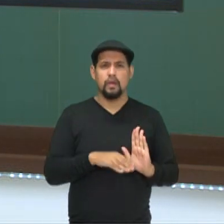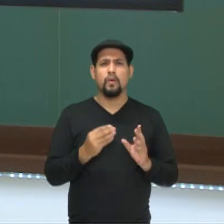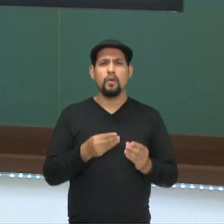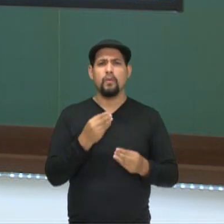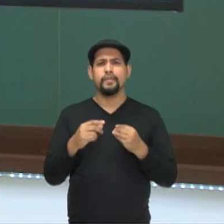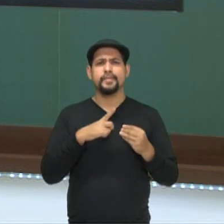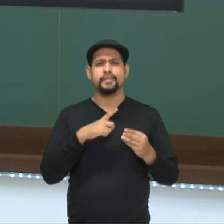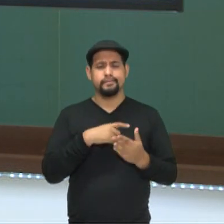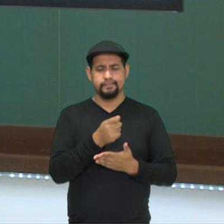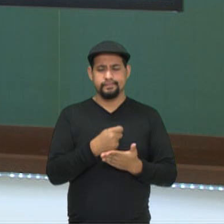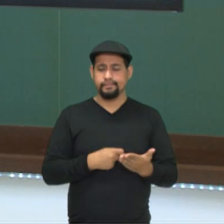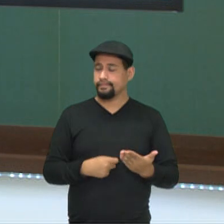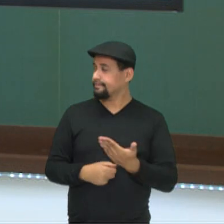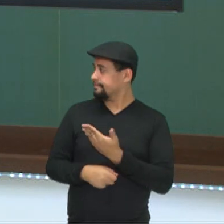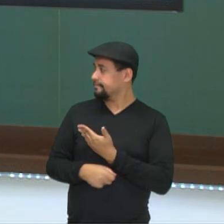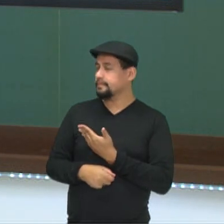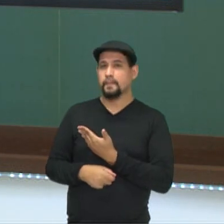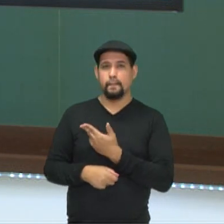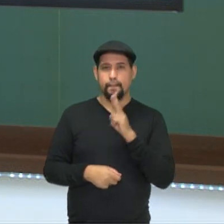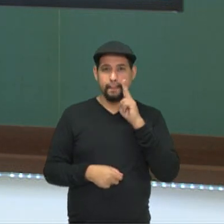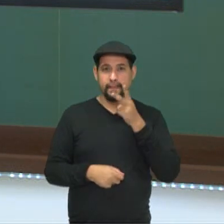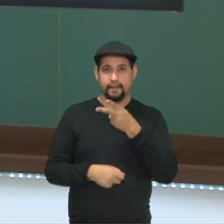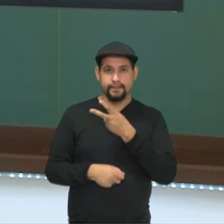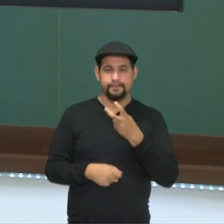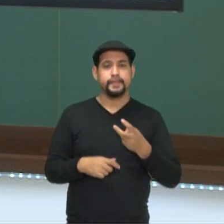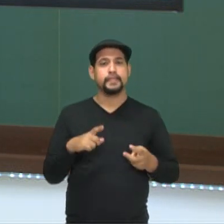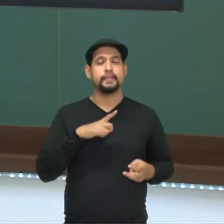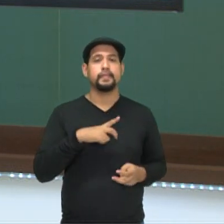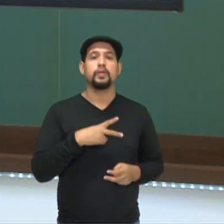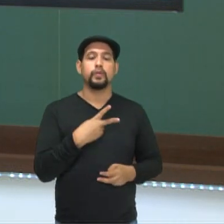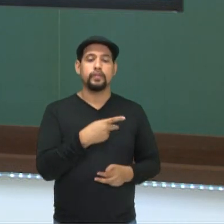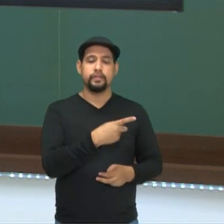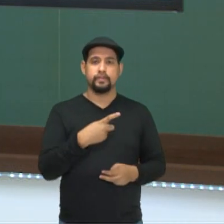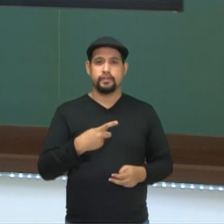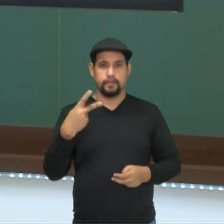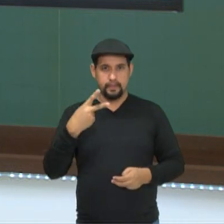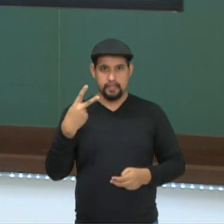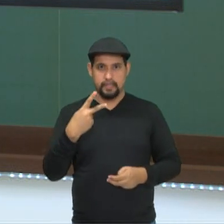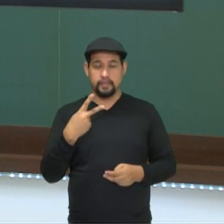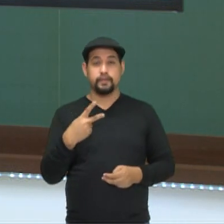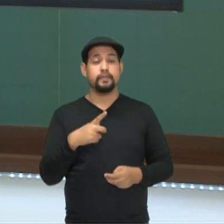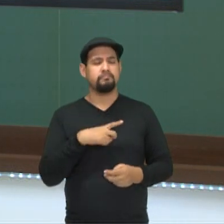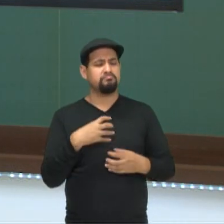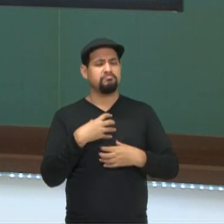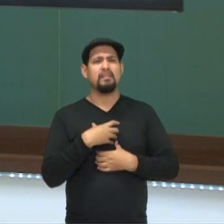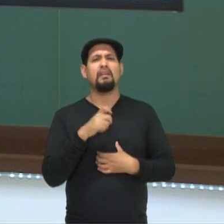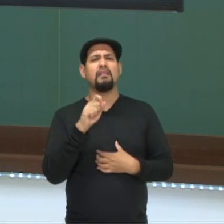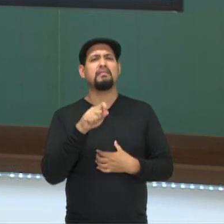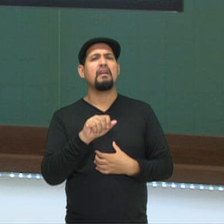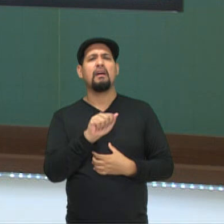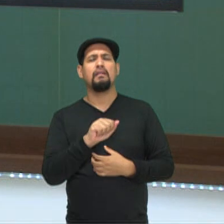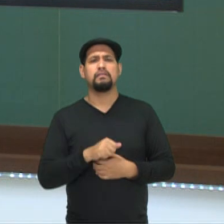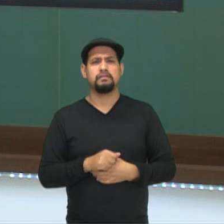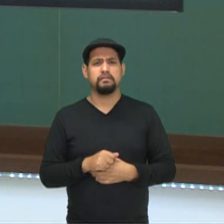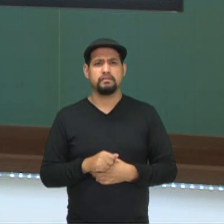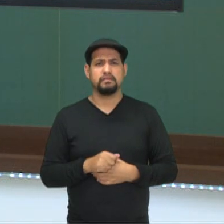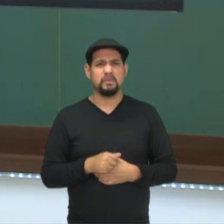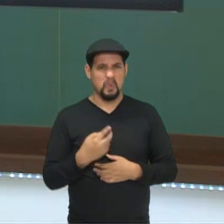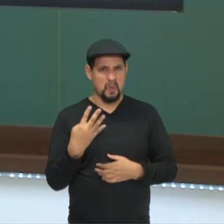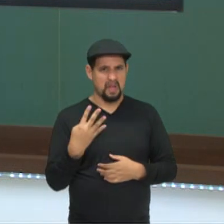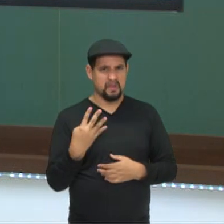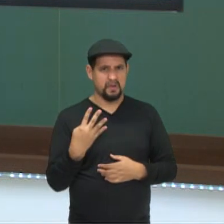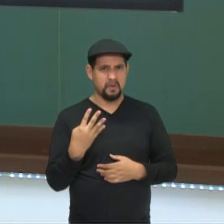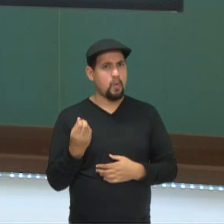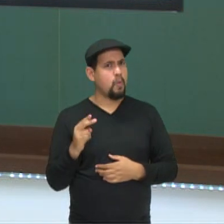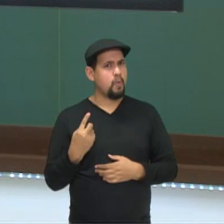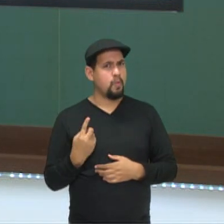se tiver escrito desse jeito olha aqui ó Eu tenho dois x ao quadrado desse jeito Quem seria o ar ser se